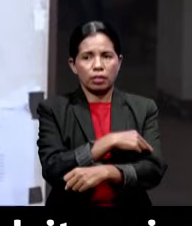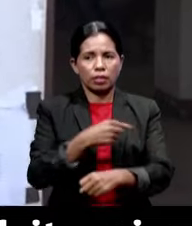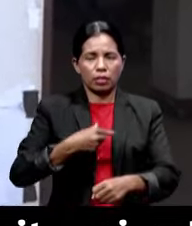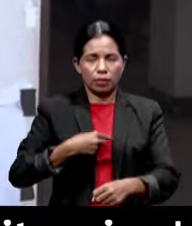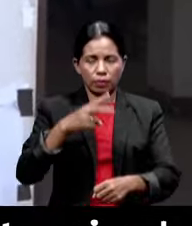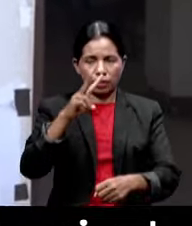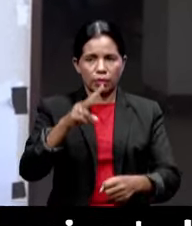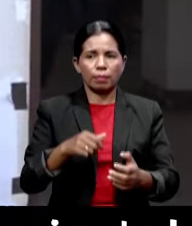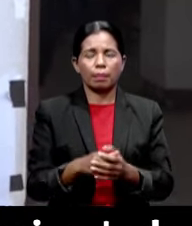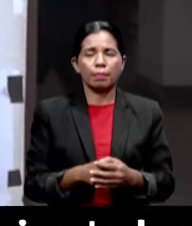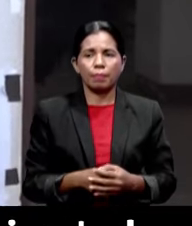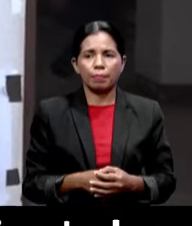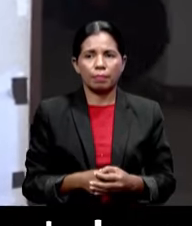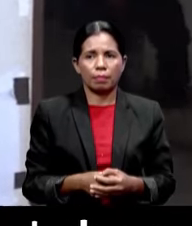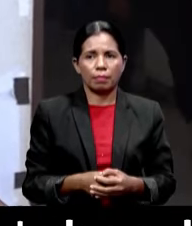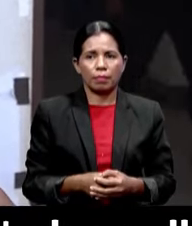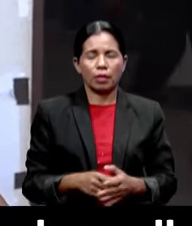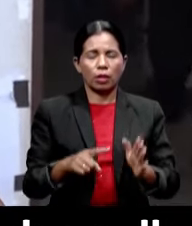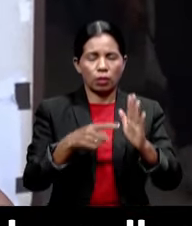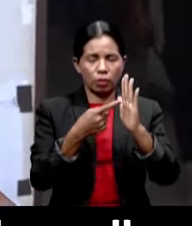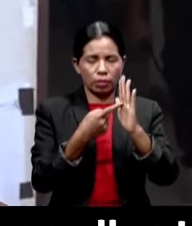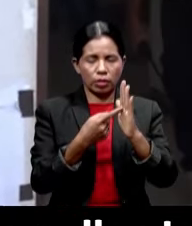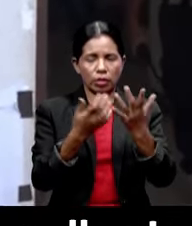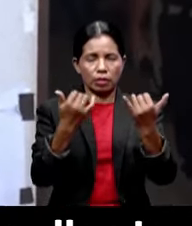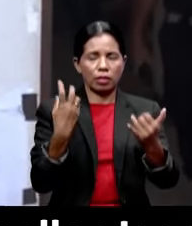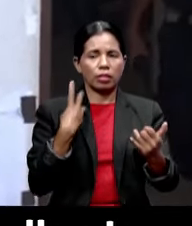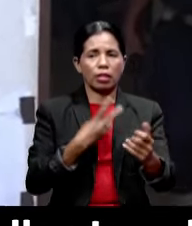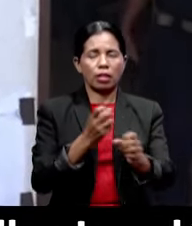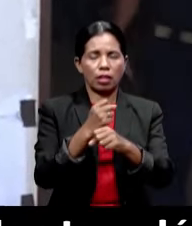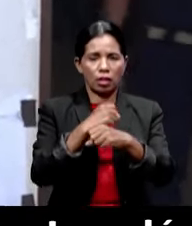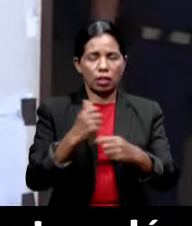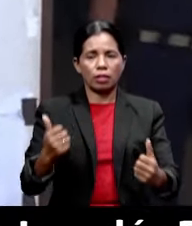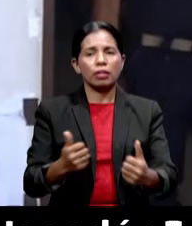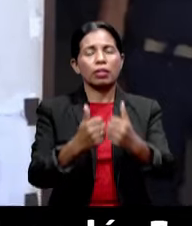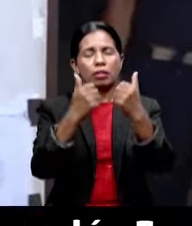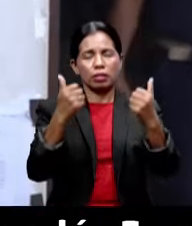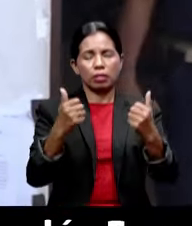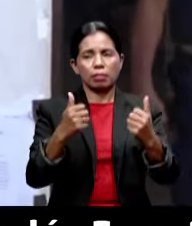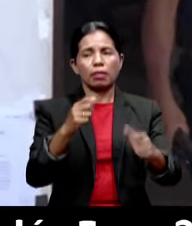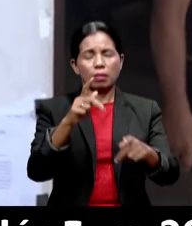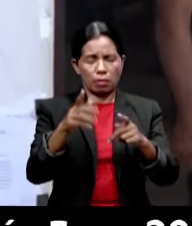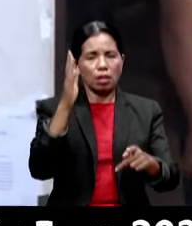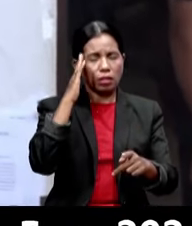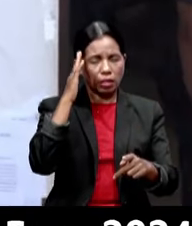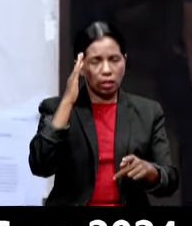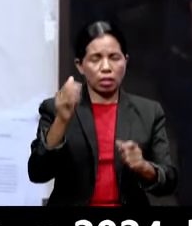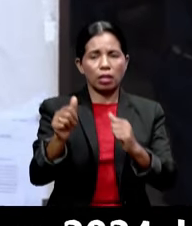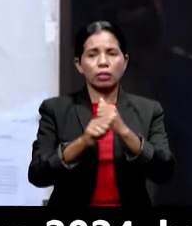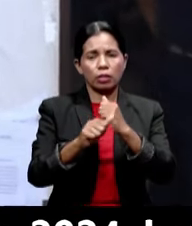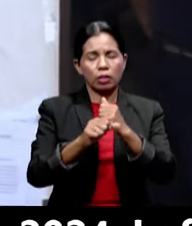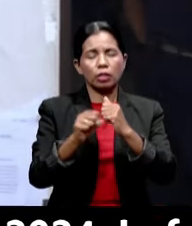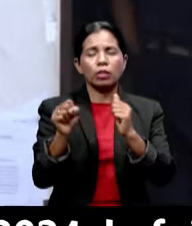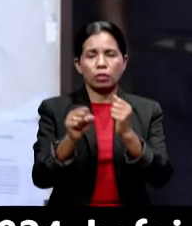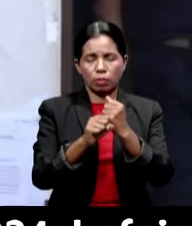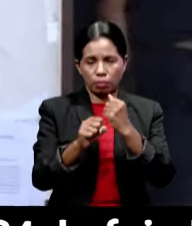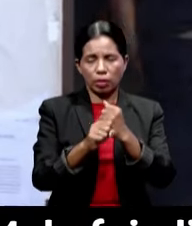Valadares. Antau a hu se gami halo audiensi ba arguidu. E arguidu reconhece ne compensa kata agressão ne